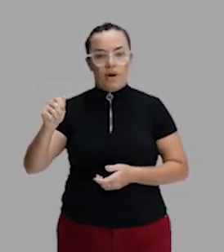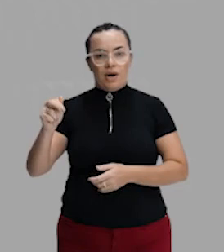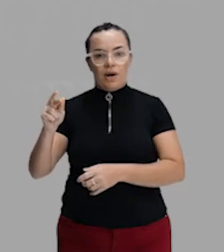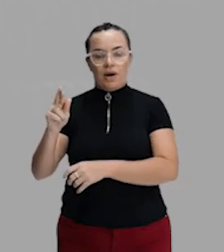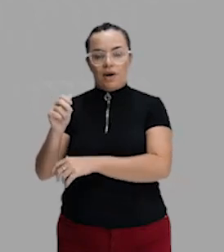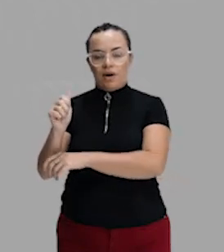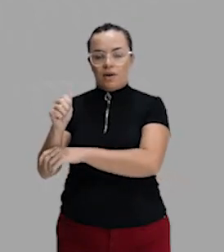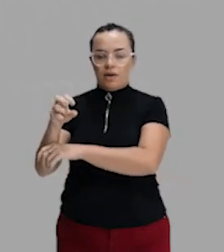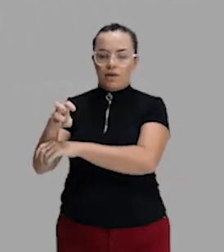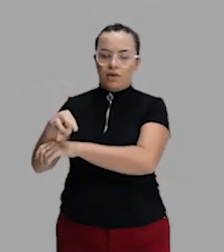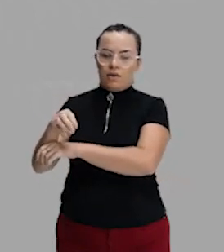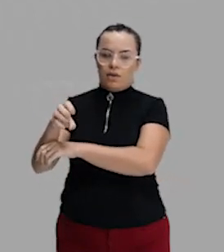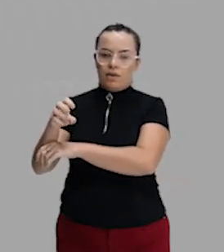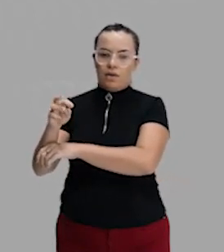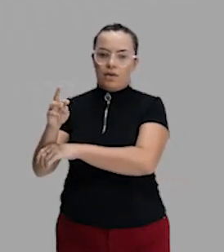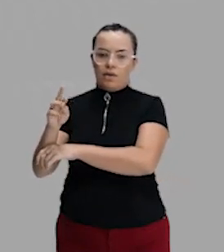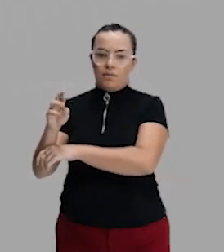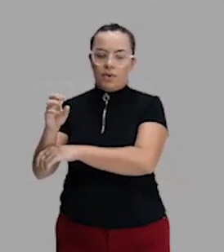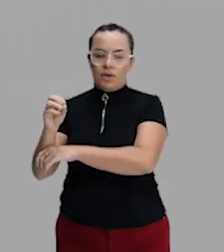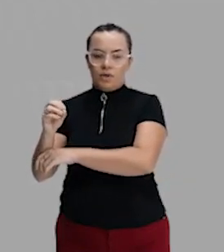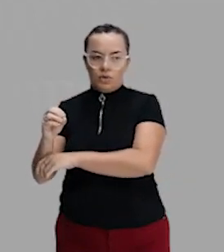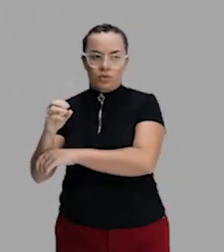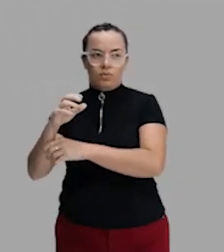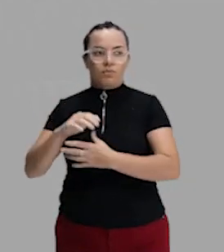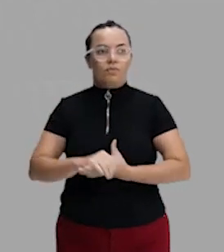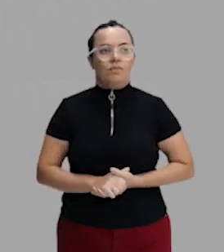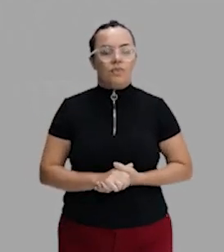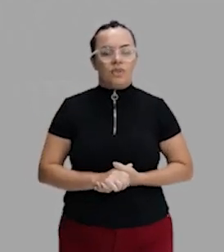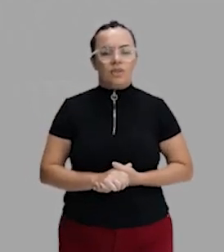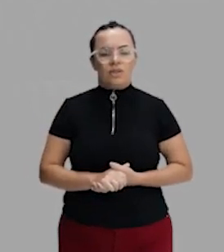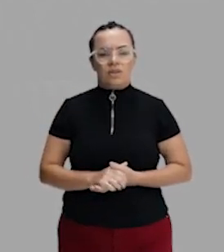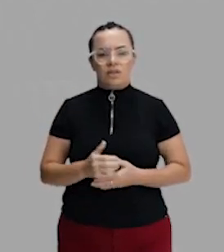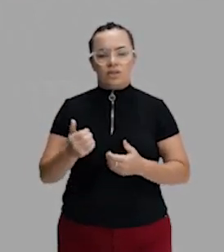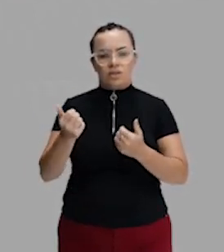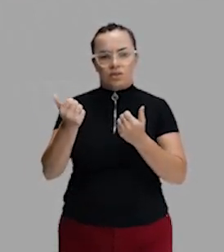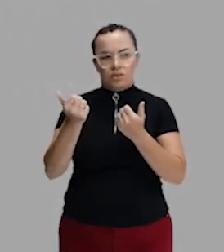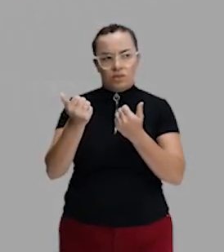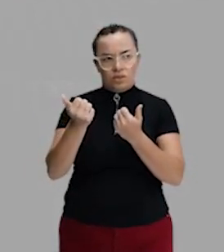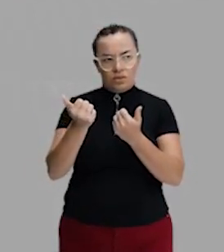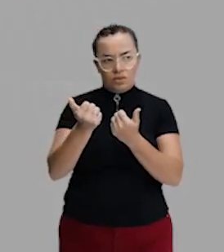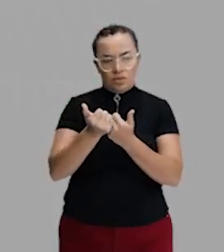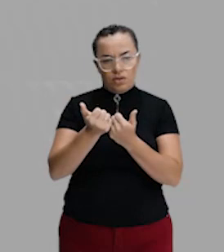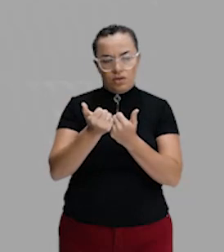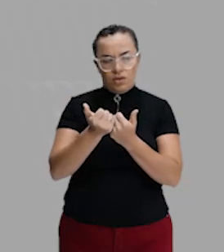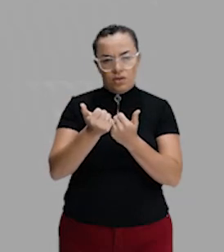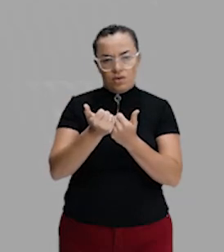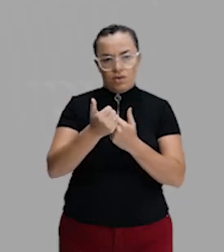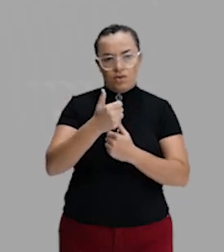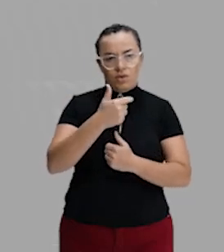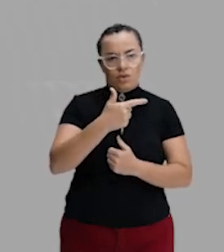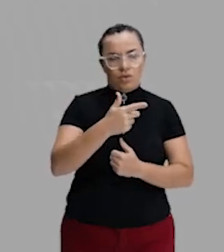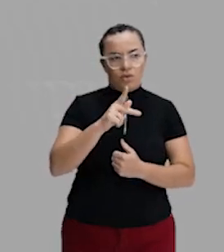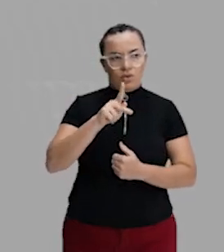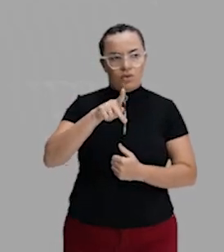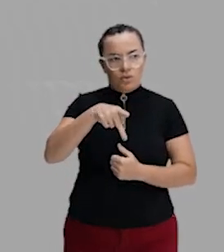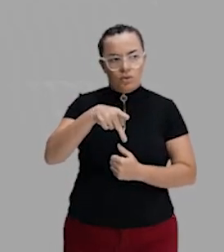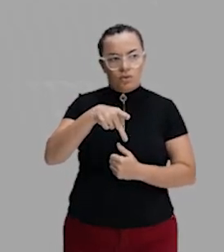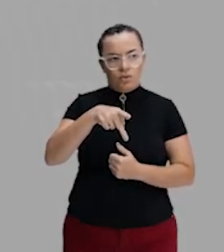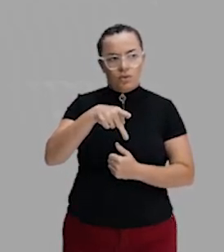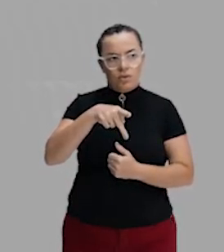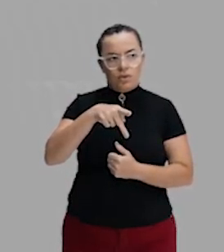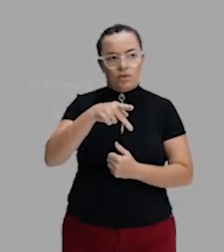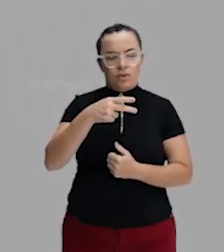2p? Ó, pessoal, no lugar de 2p está o 12. Tá? Então, você tem que 2p é igual a